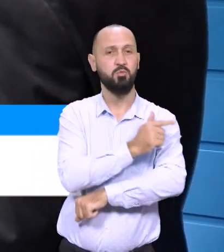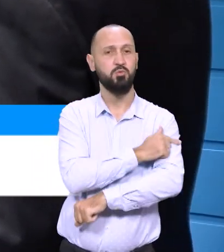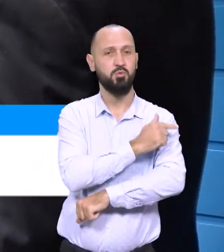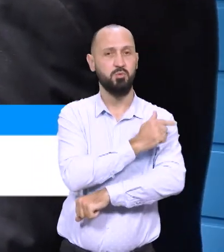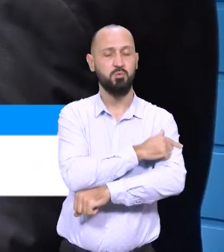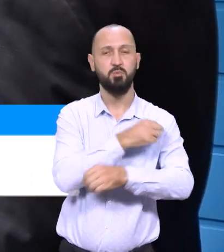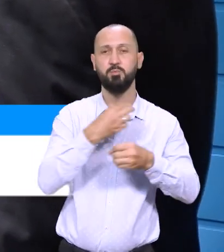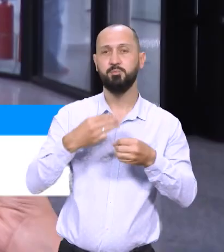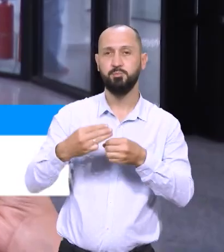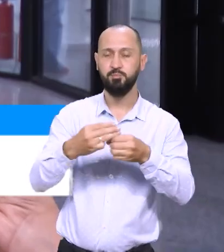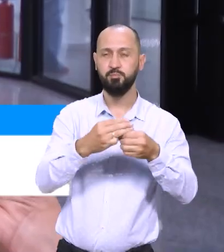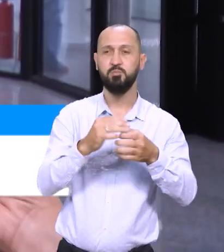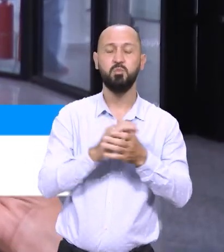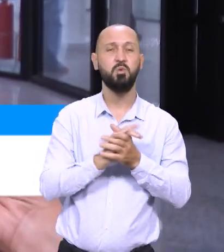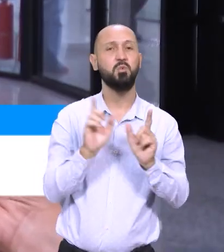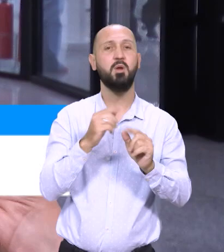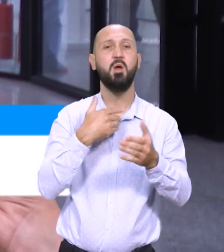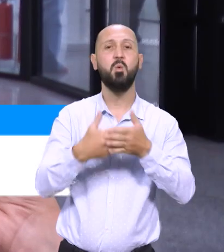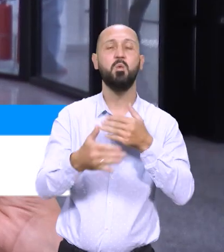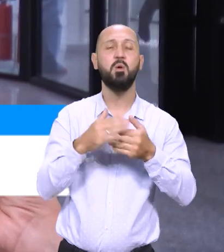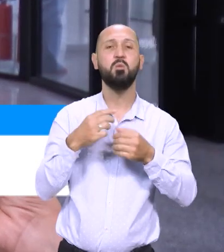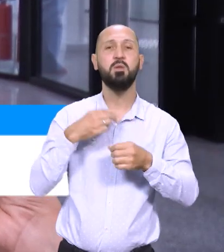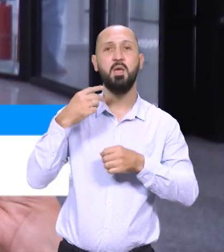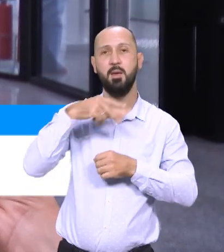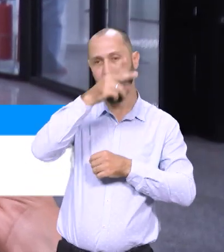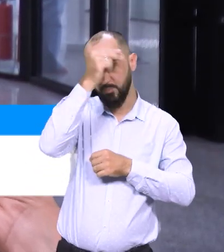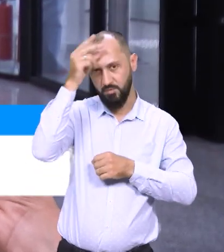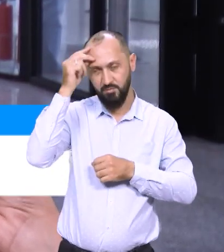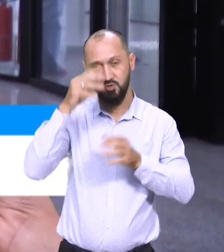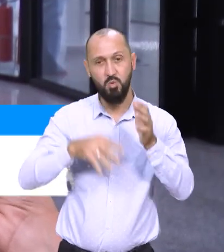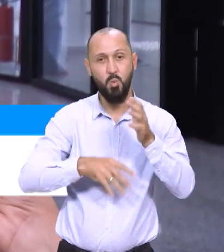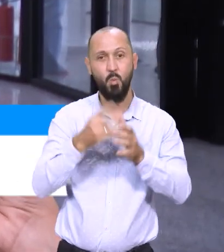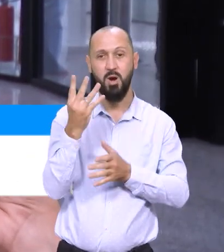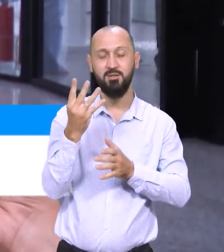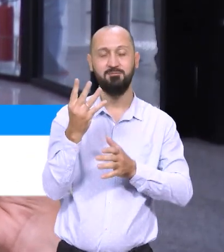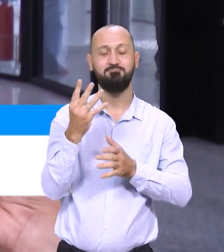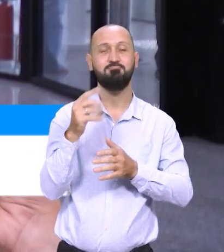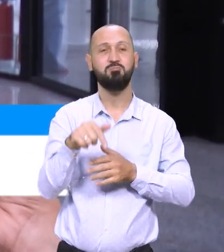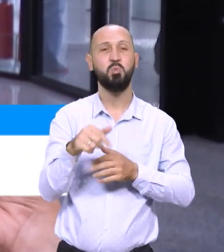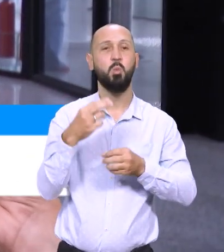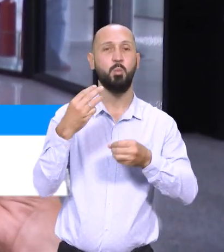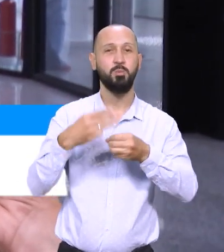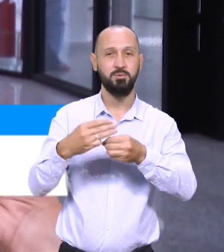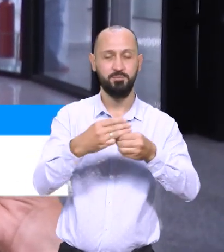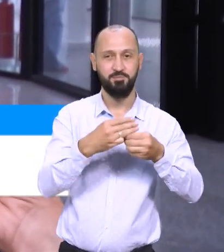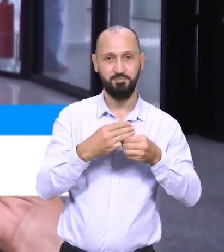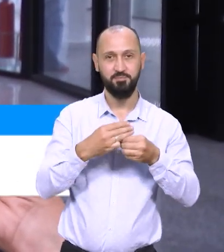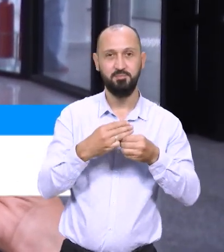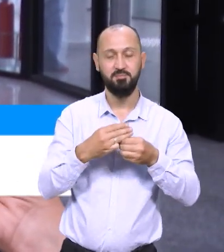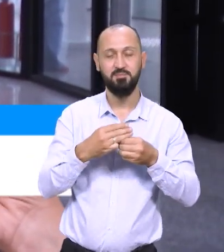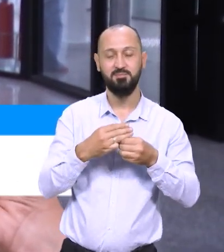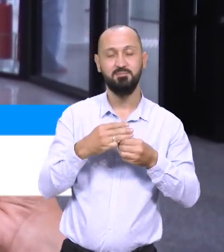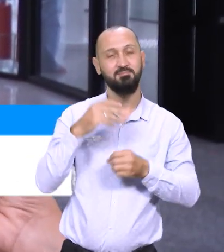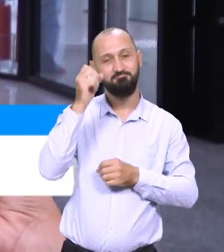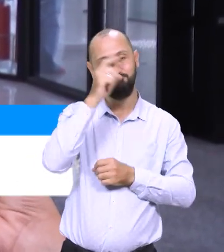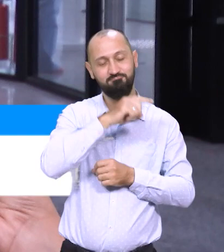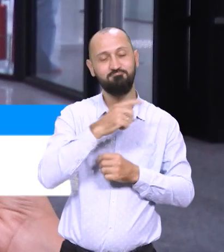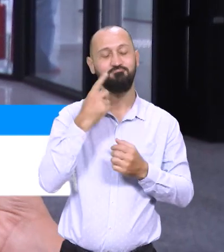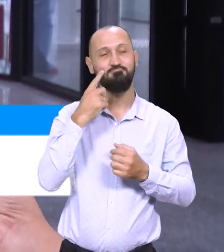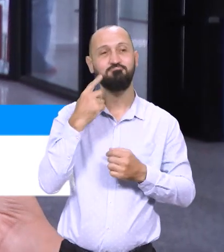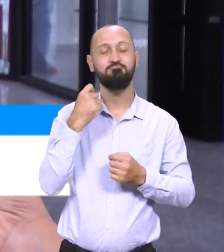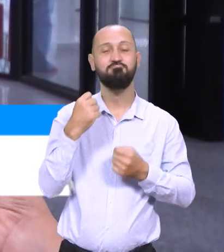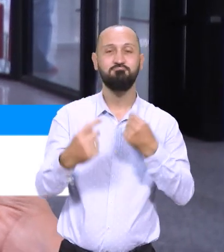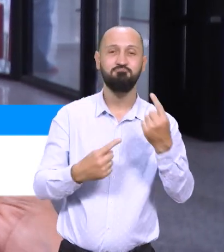gestor municipal. Não é qualquer um que é prefeito pela quarta vez no município. E são raros,